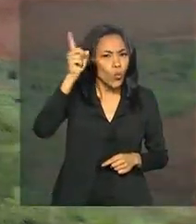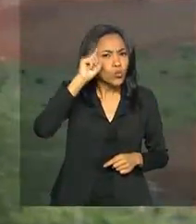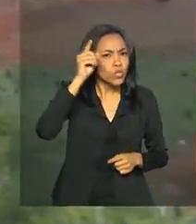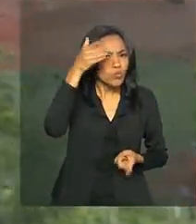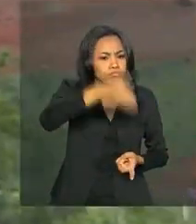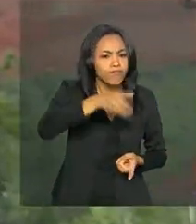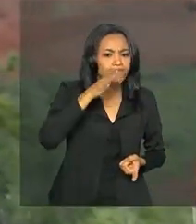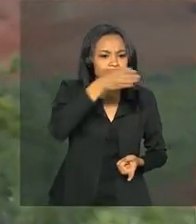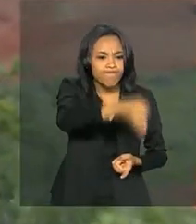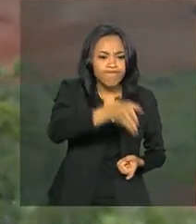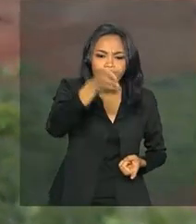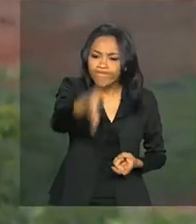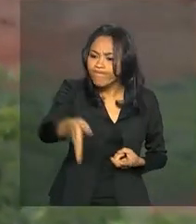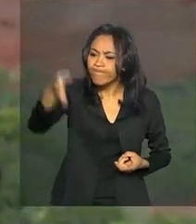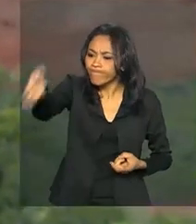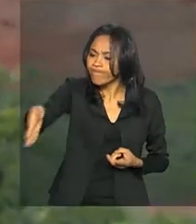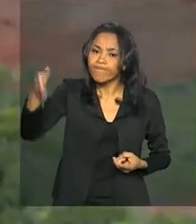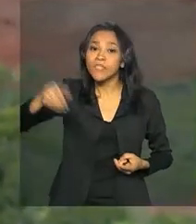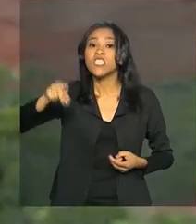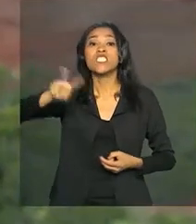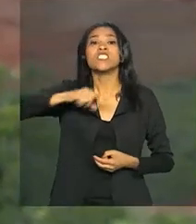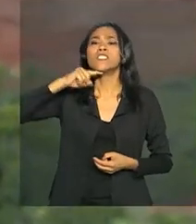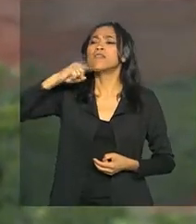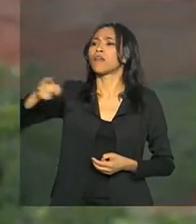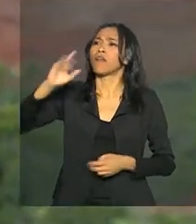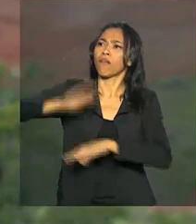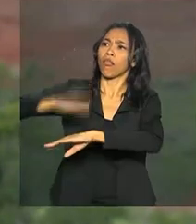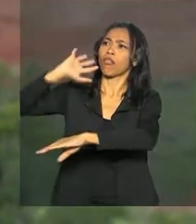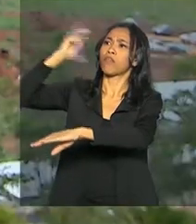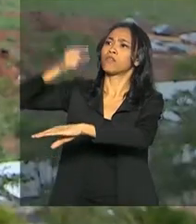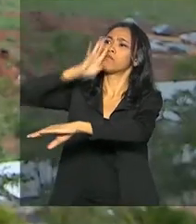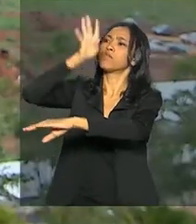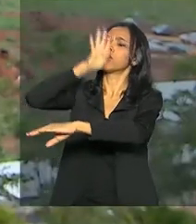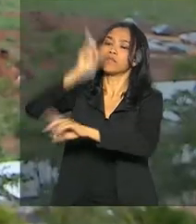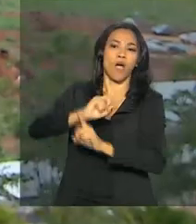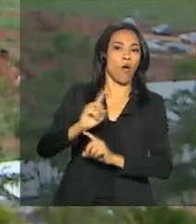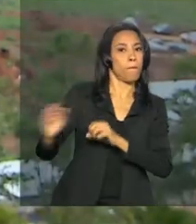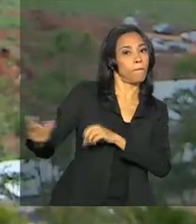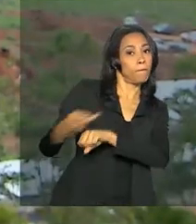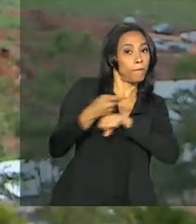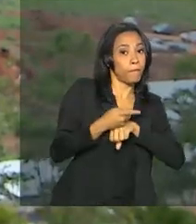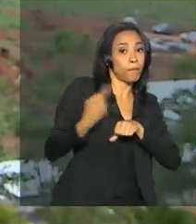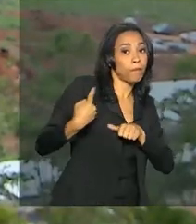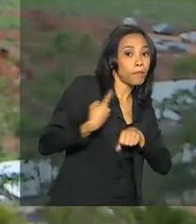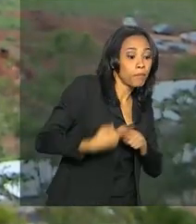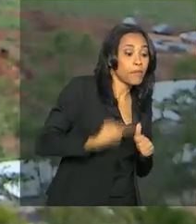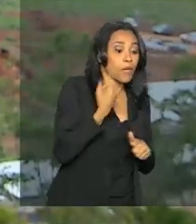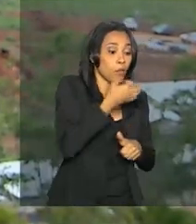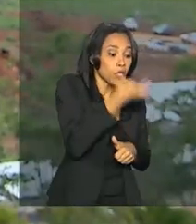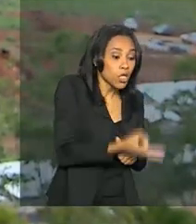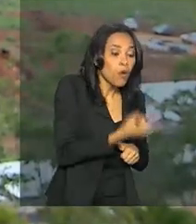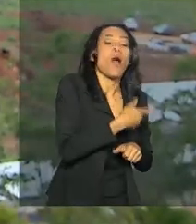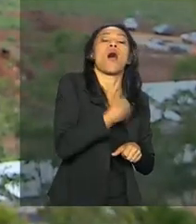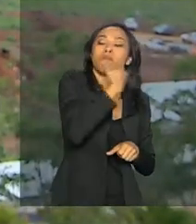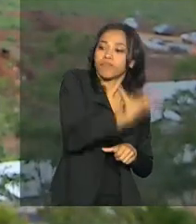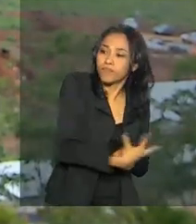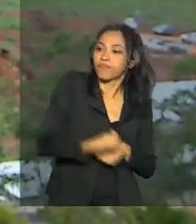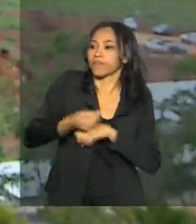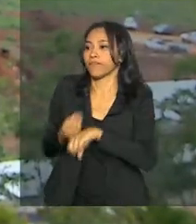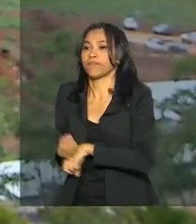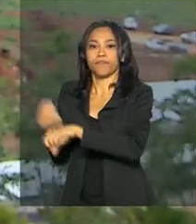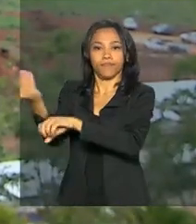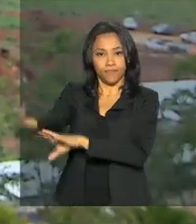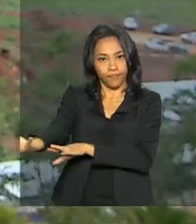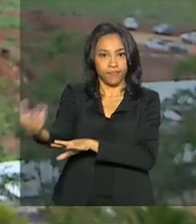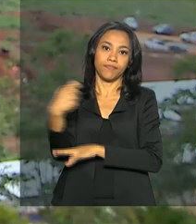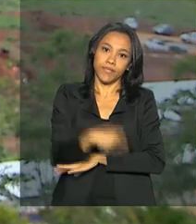e nenhuma decisão é tomada sem consultar a comunidade. Tem que ser feito de acordo com nós. Eu estou representando a minha comunidade. Então,